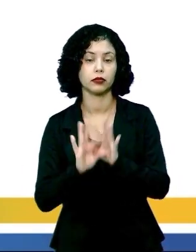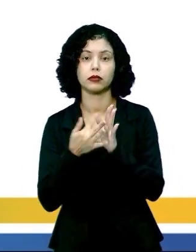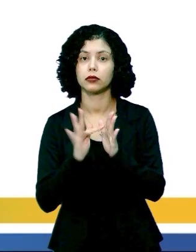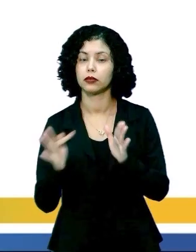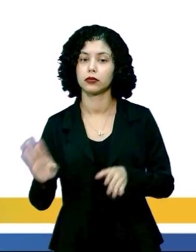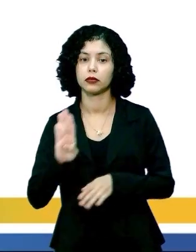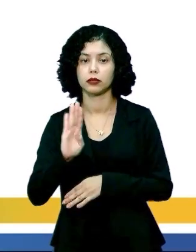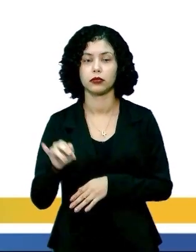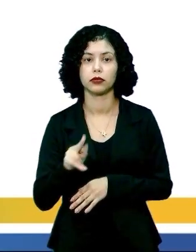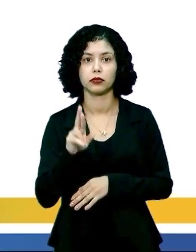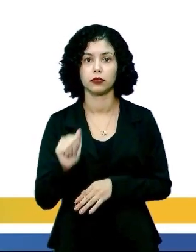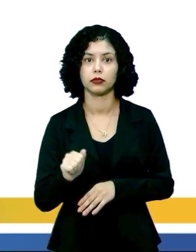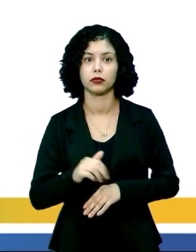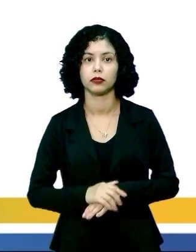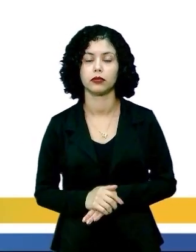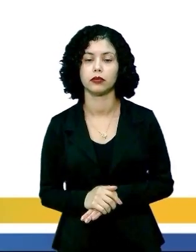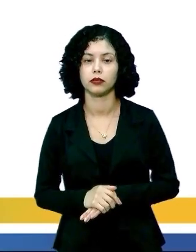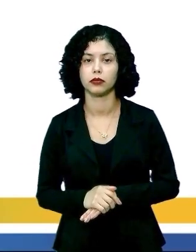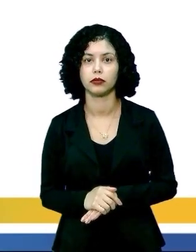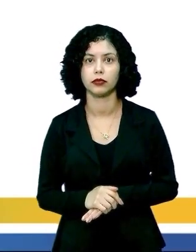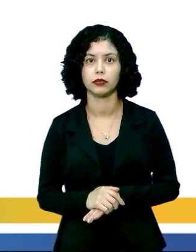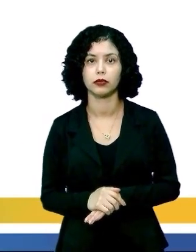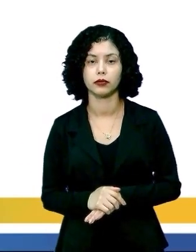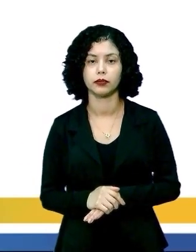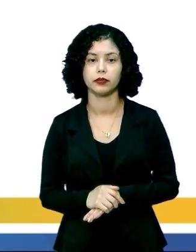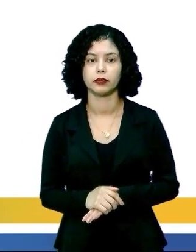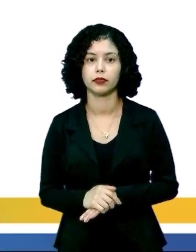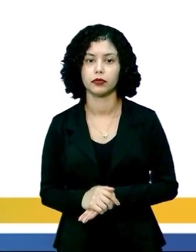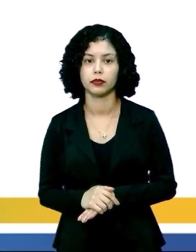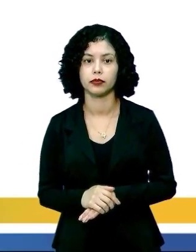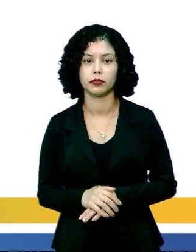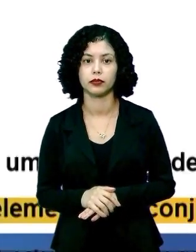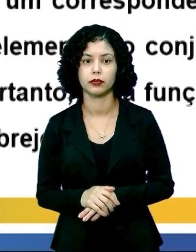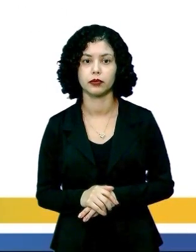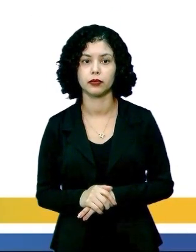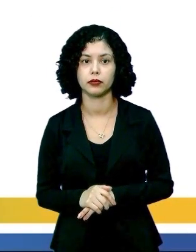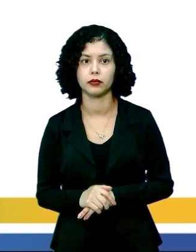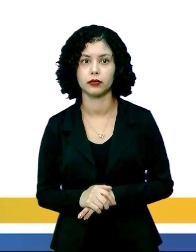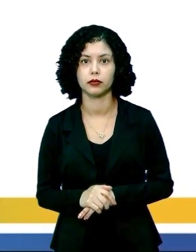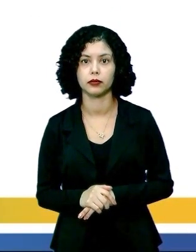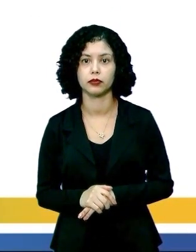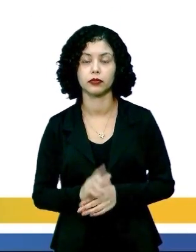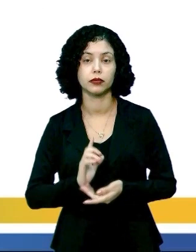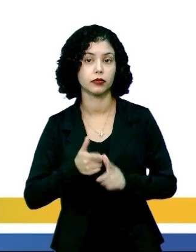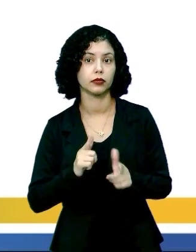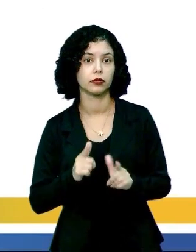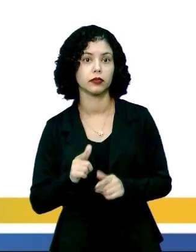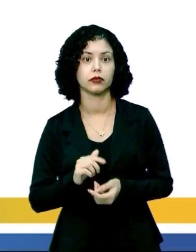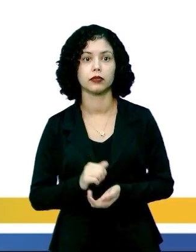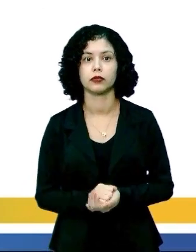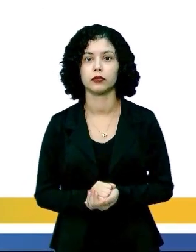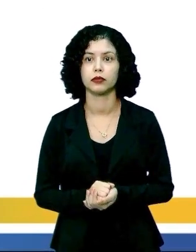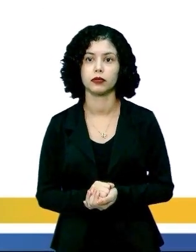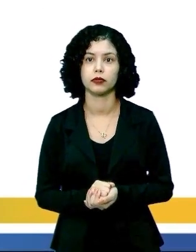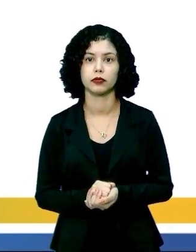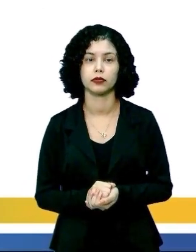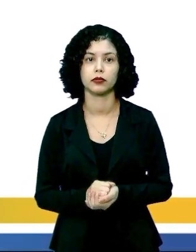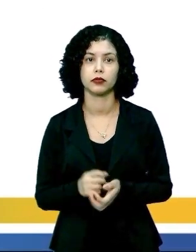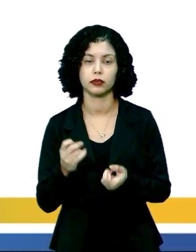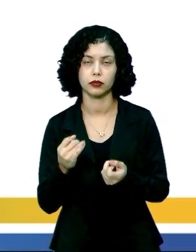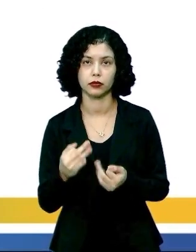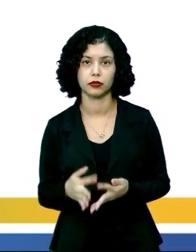essa relação é uma função bijetora? Olha aí como é fácil. Eu vou deixar